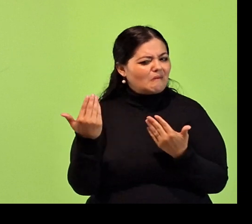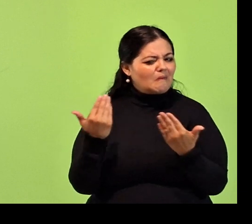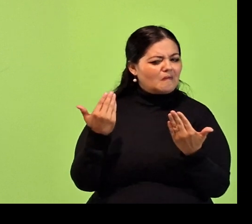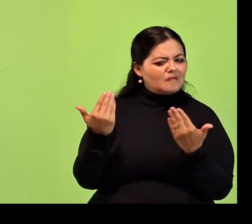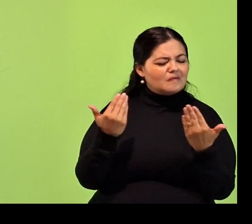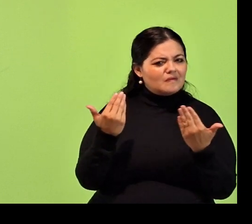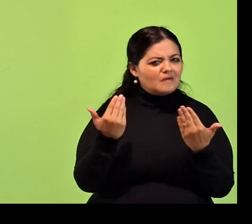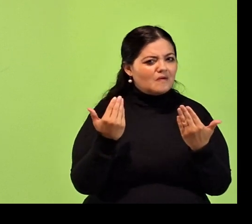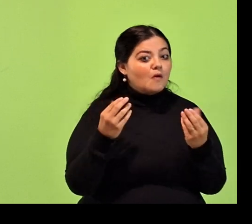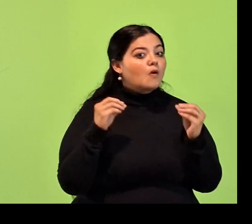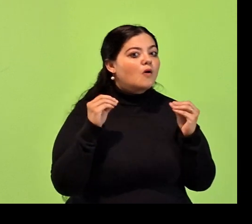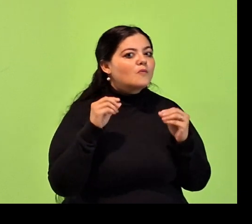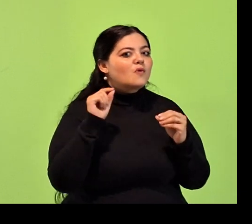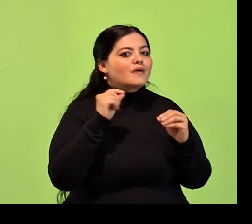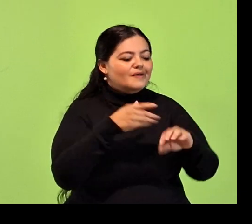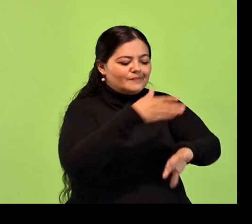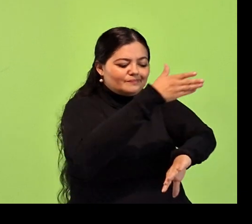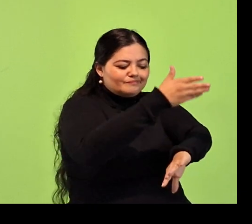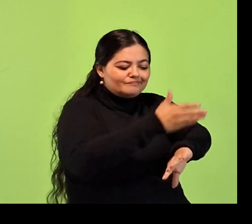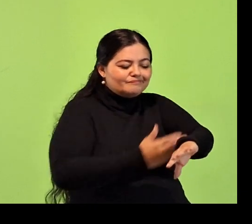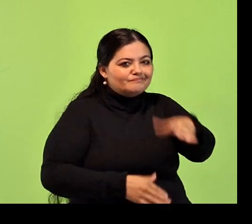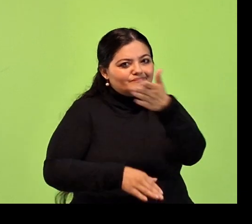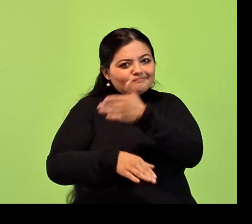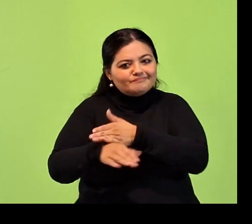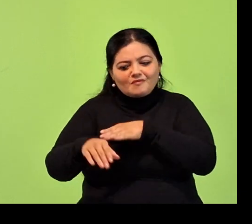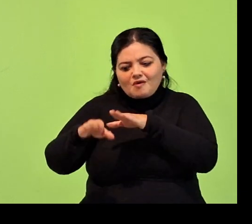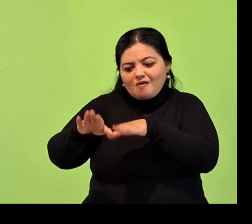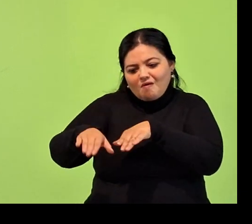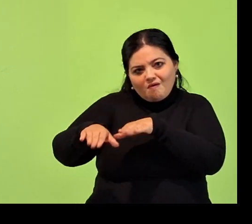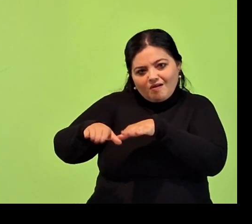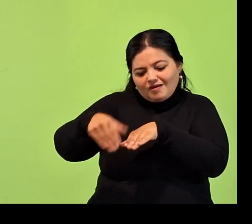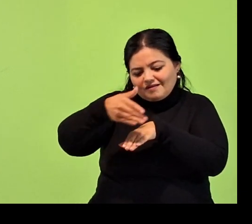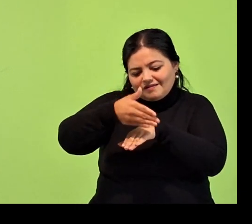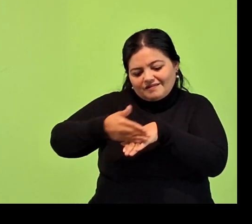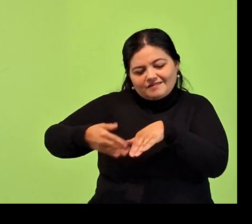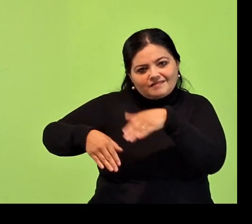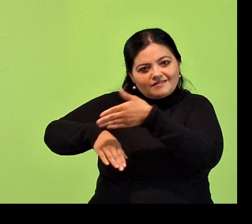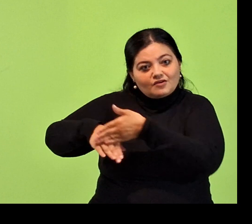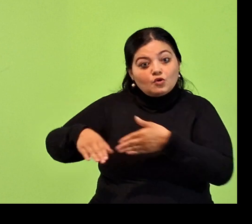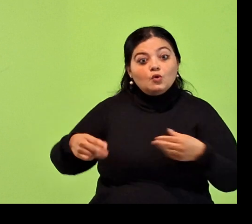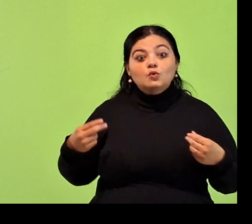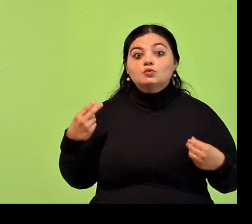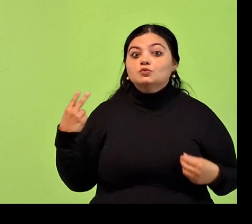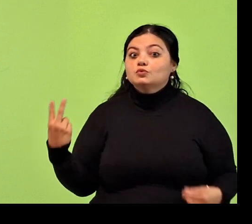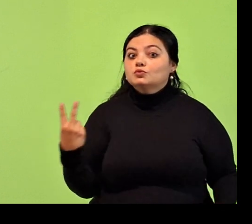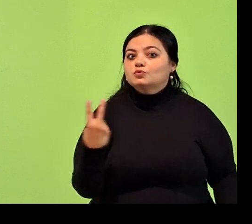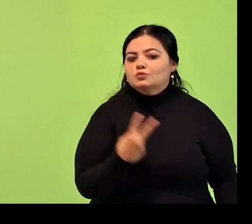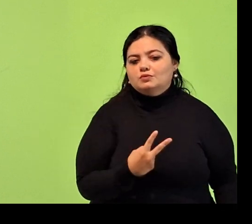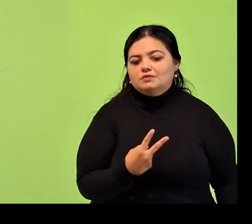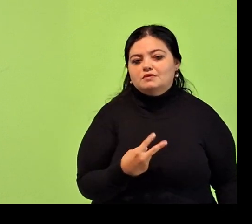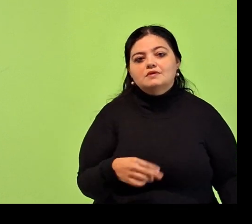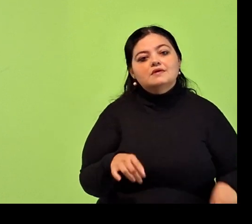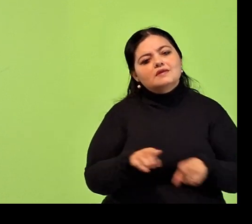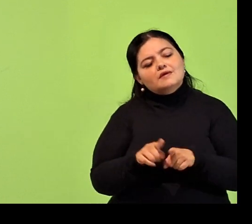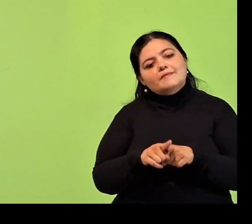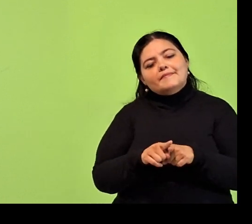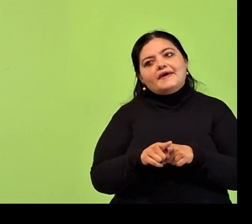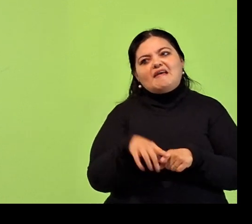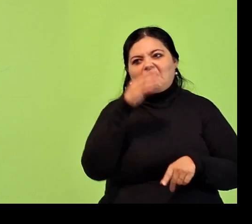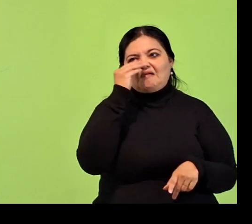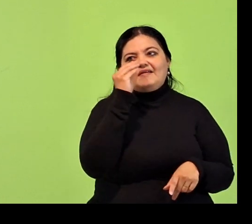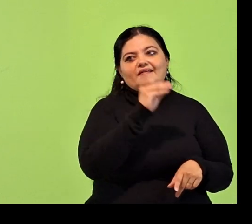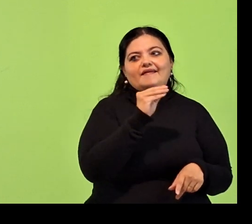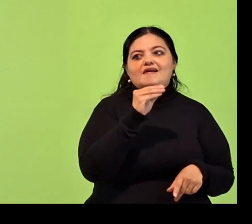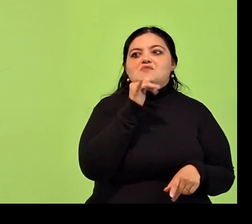cadáveres estavam sem as mãos e sem os dedos dos pés. E é claro, a gente não pode ignorar que a ação animal ou o próprio tempo possam